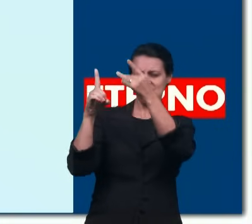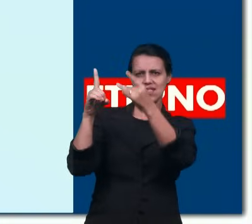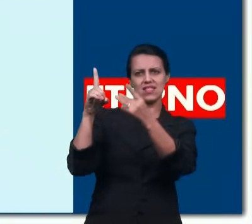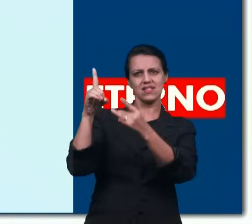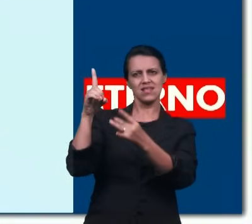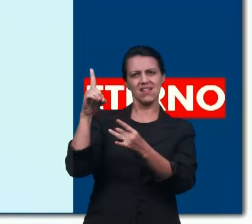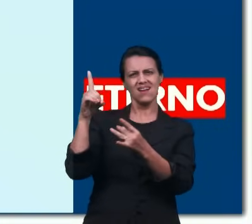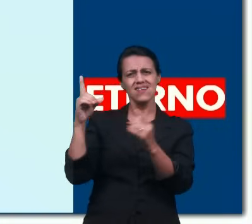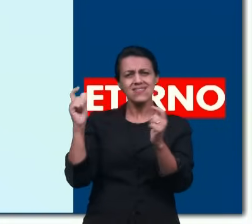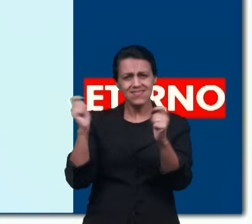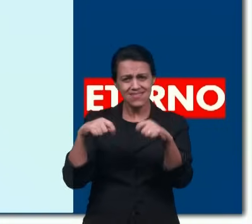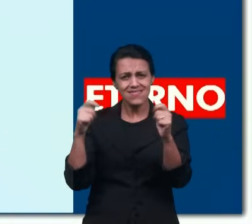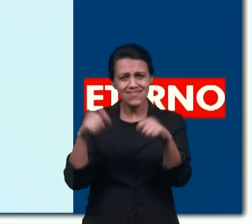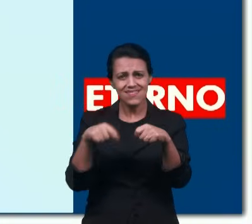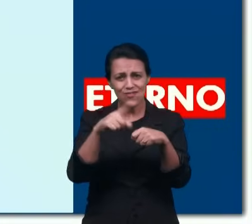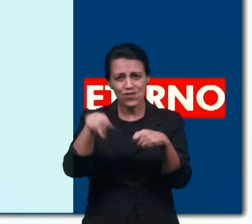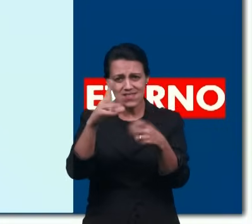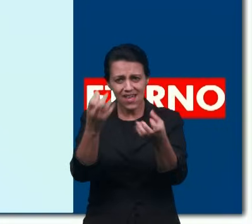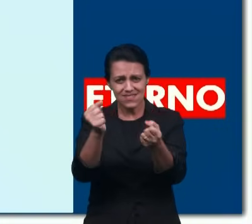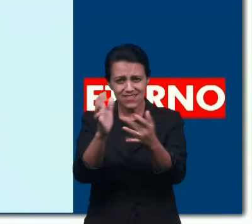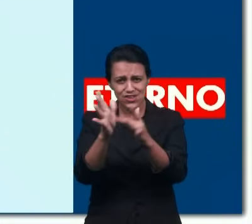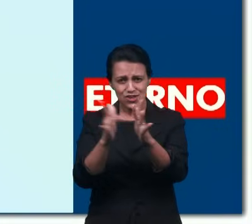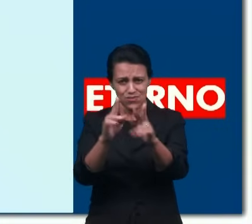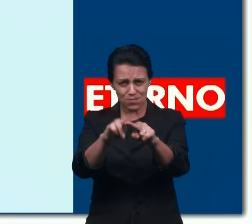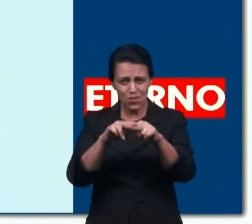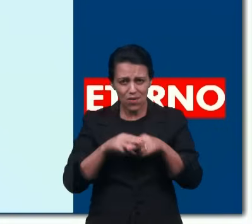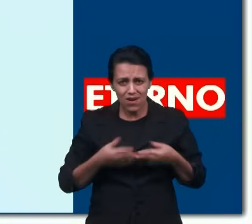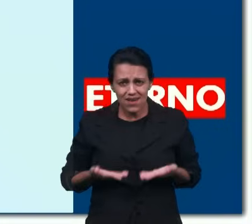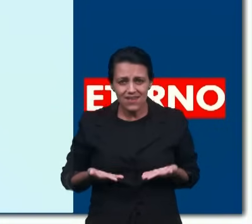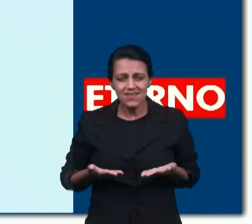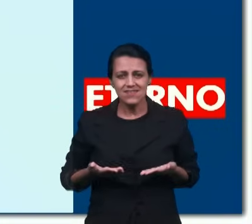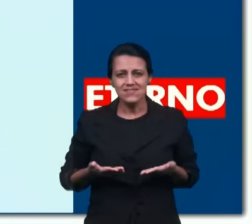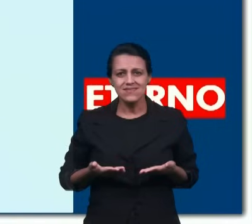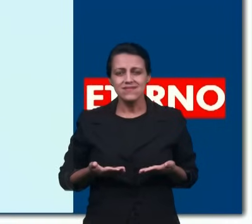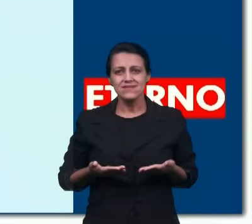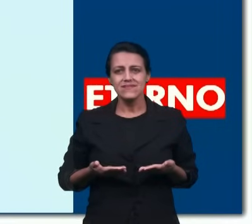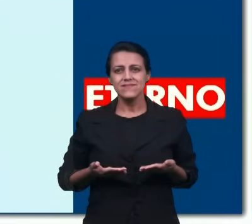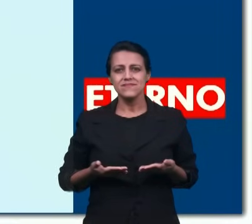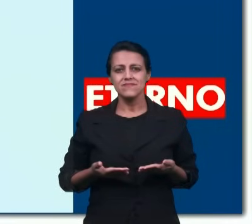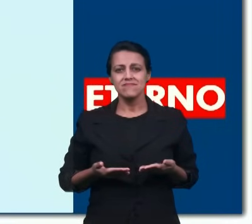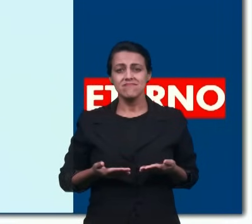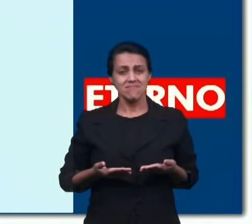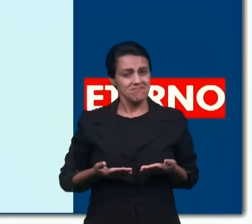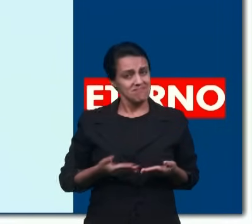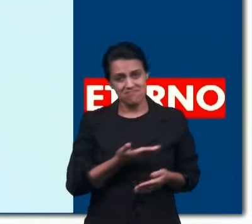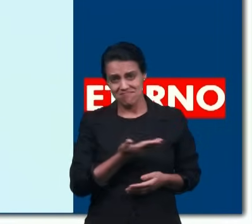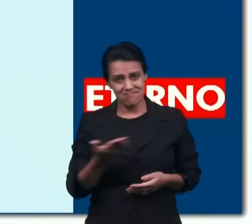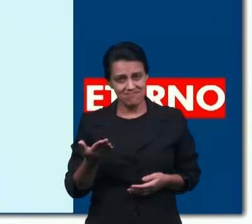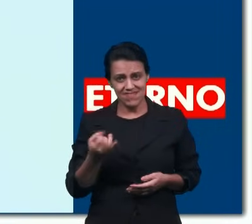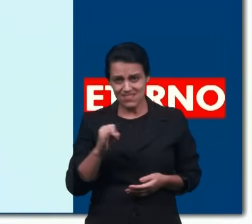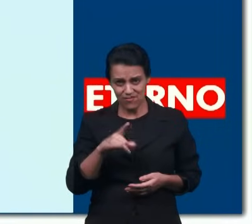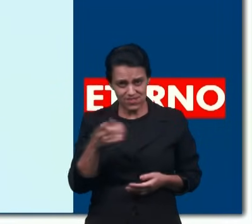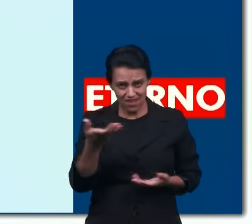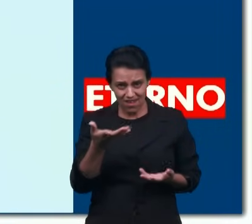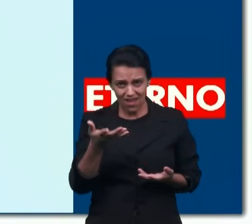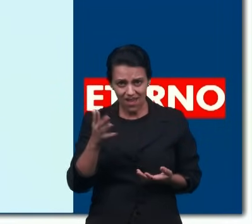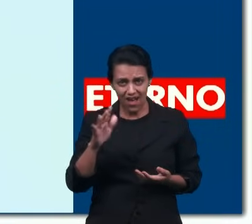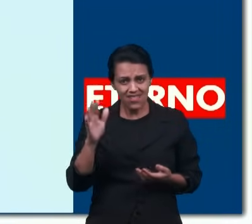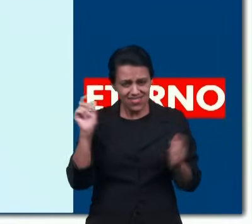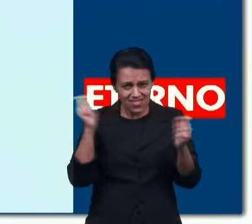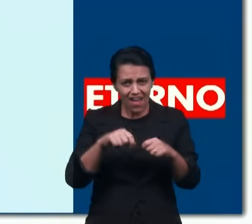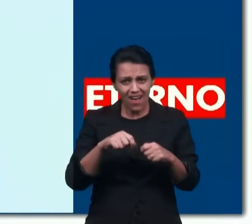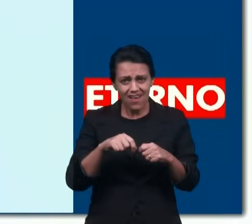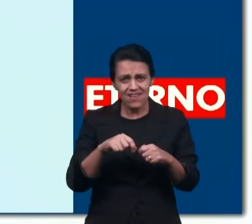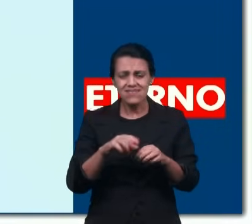alguém se converteu porque eu disse isso aqui? Pode levantar a mão. Se levantou, pode baixar, porque está